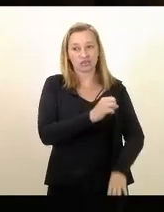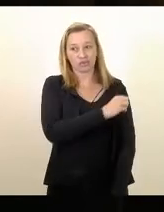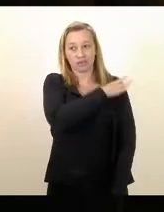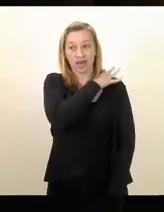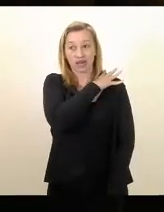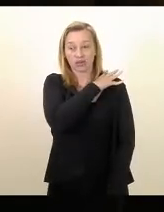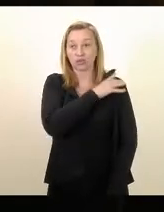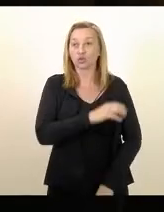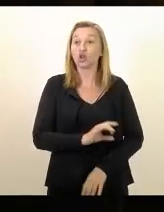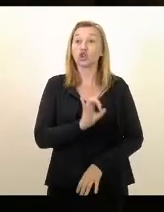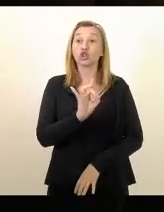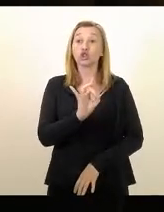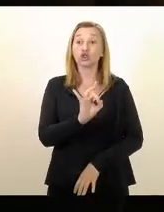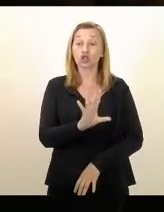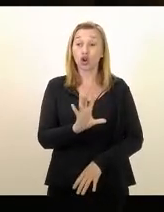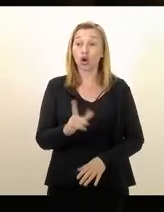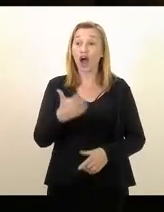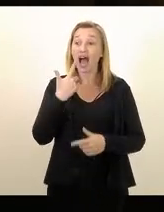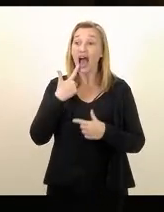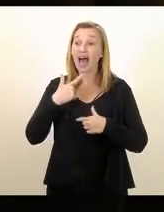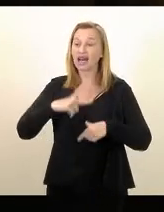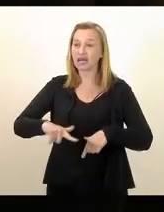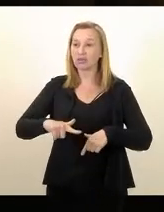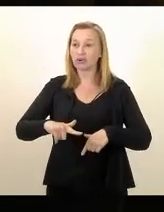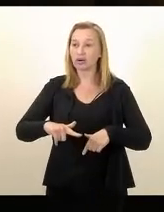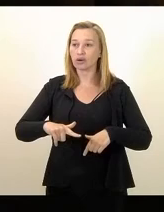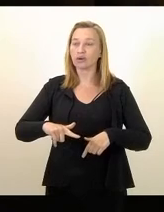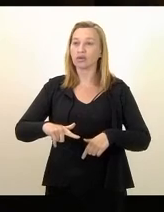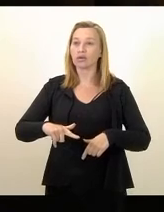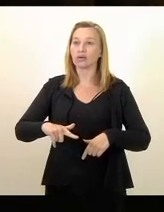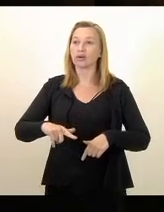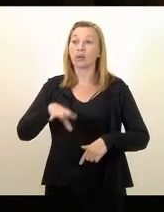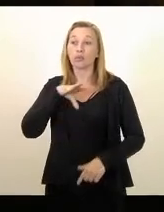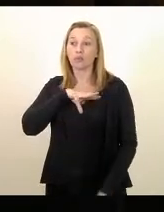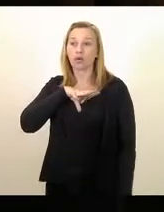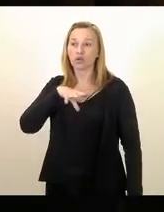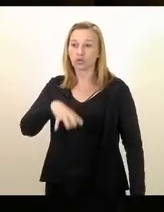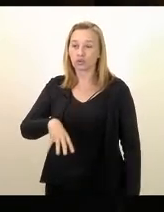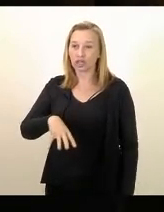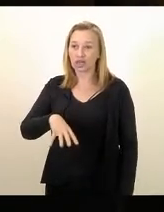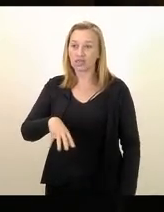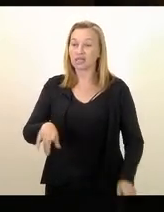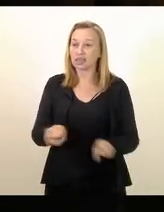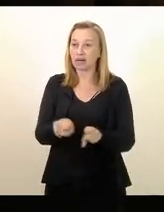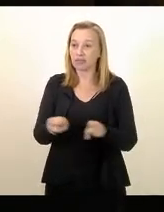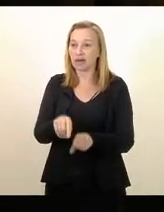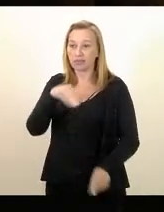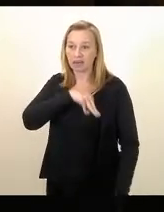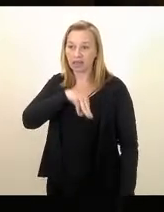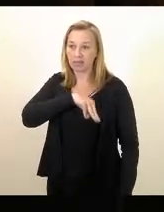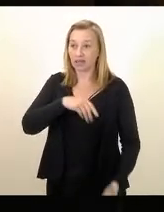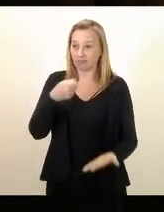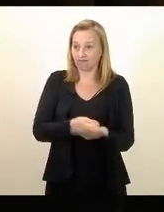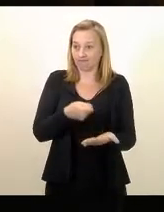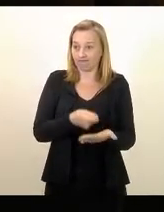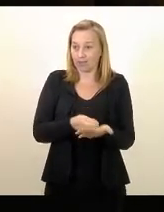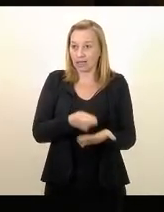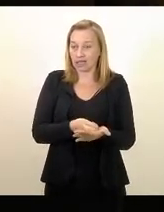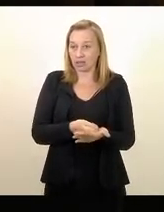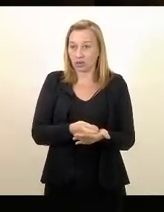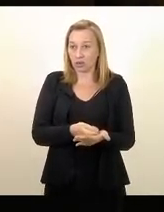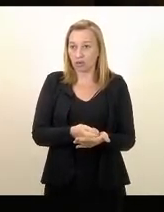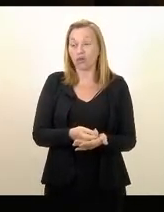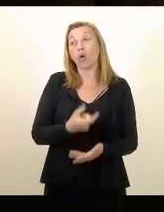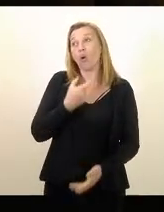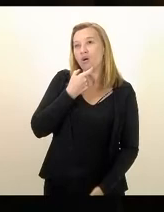apenas a língua portuguesa e a matemática sejam disciplinas obrigatórias ao longo dos três anos o inglês